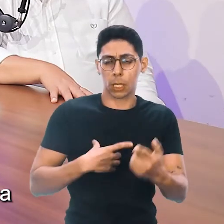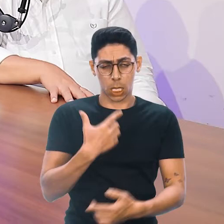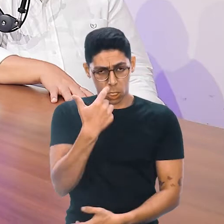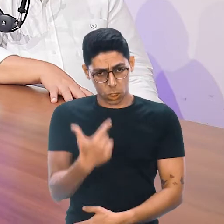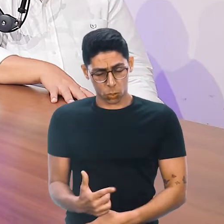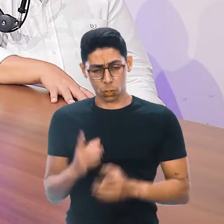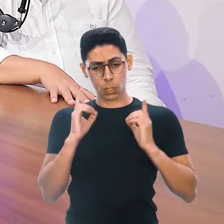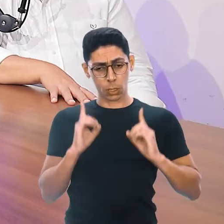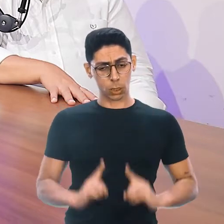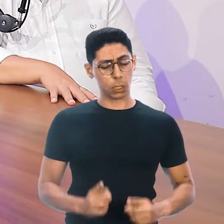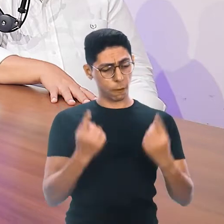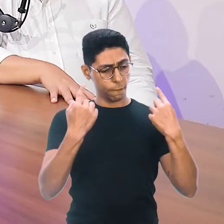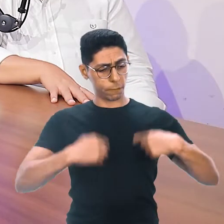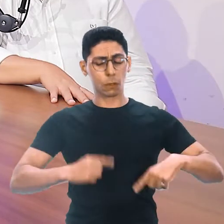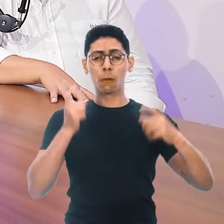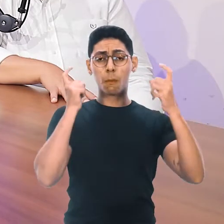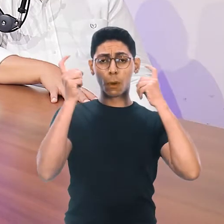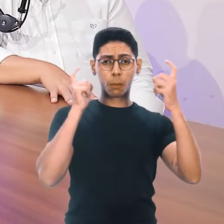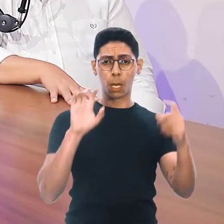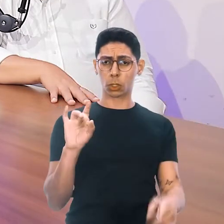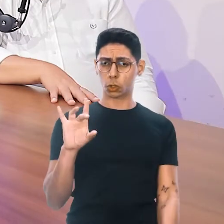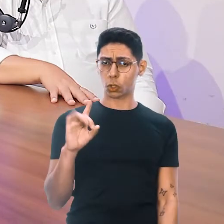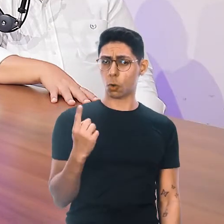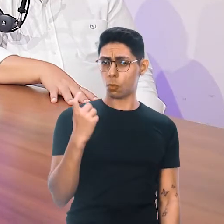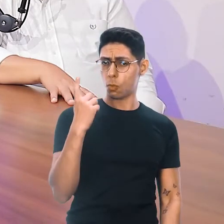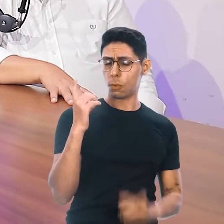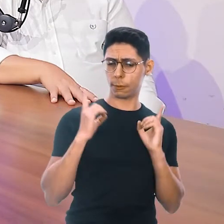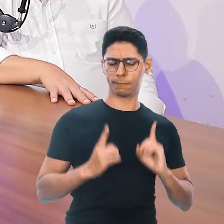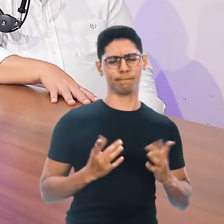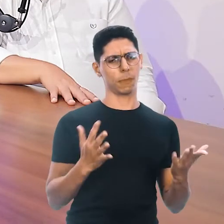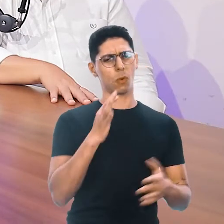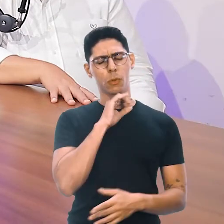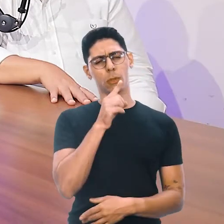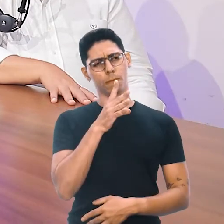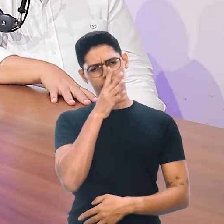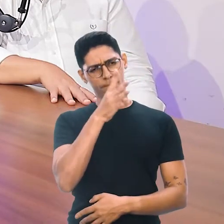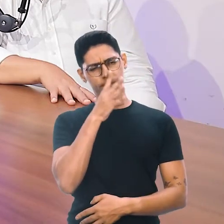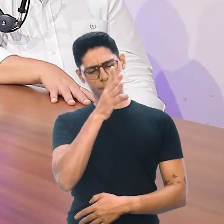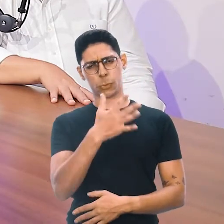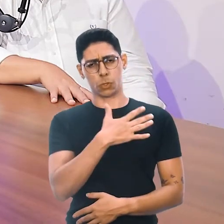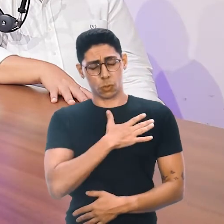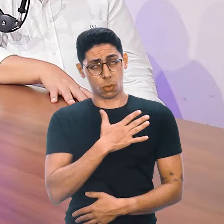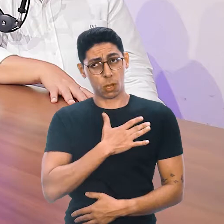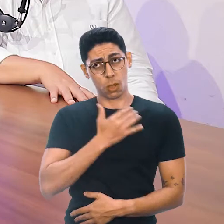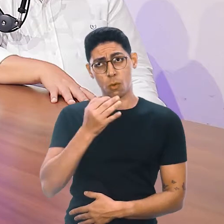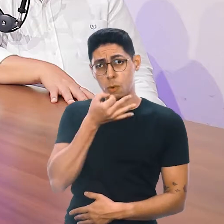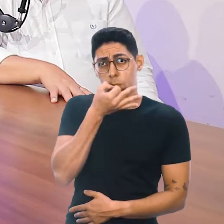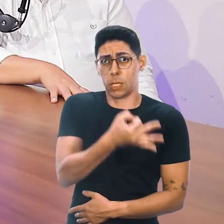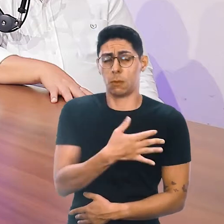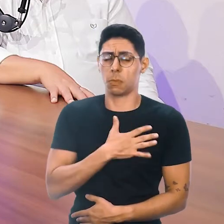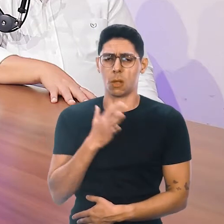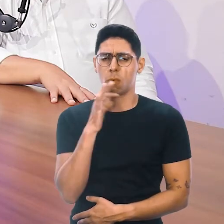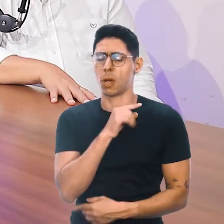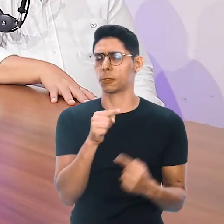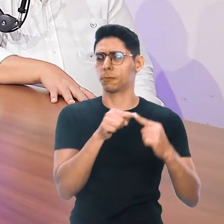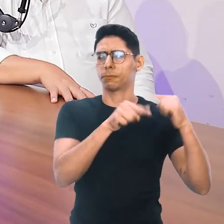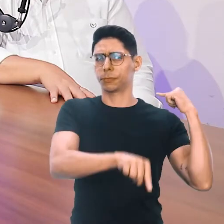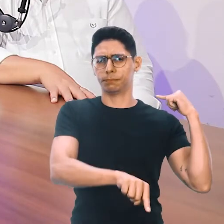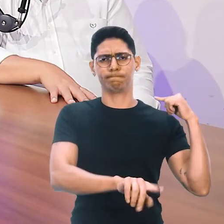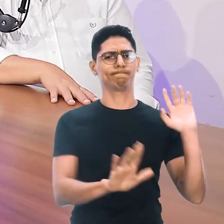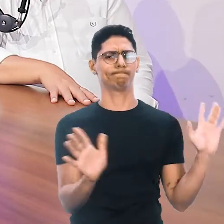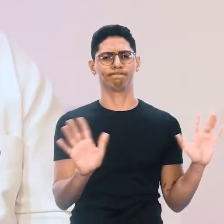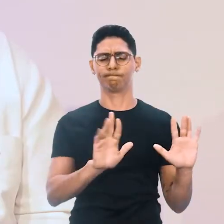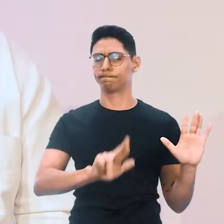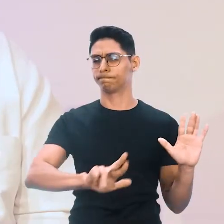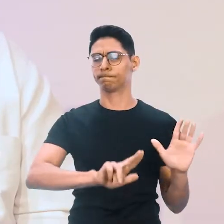física que eu vou só me preocupar com a deficiência física. Isso é absurdo, né? Eu entendo que não tem sentido. Eu entendo que não é